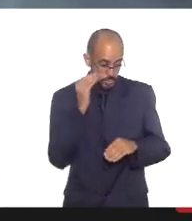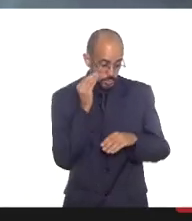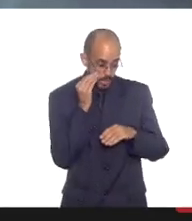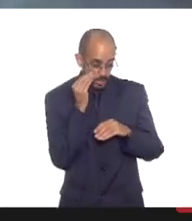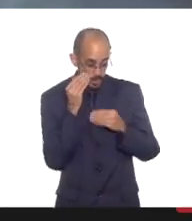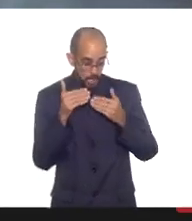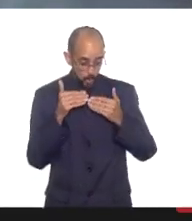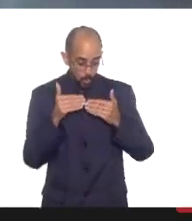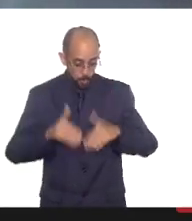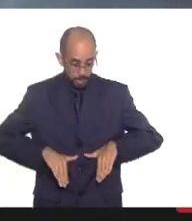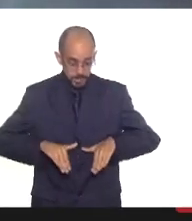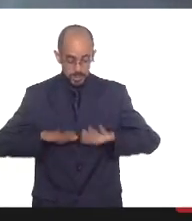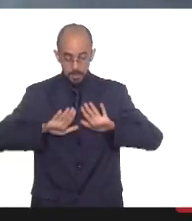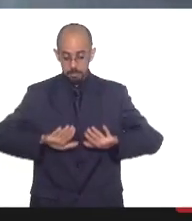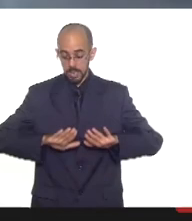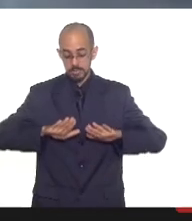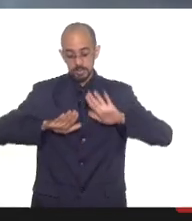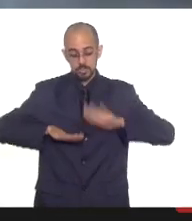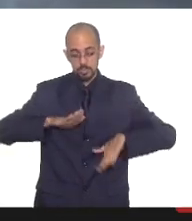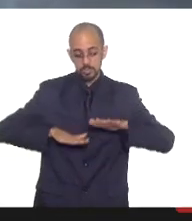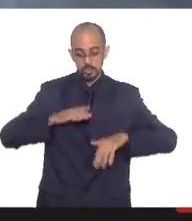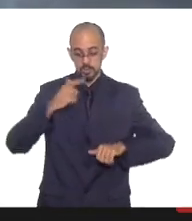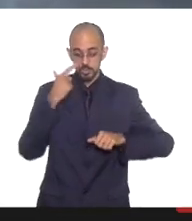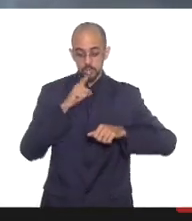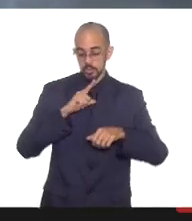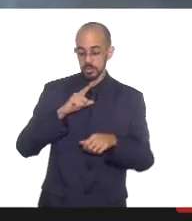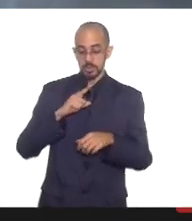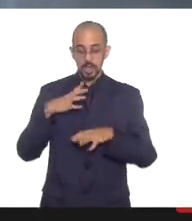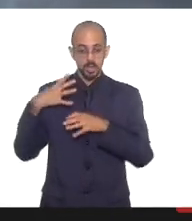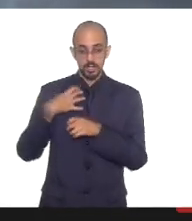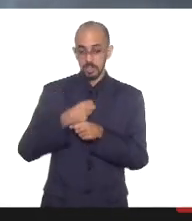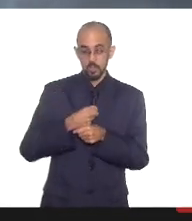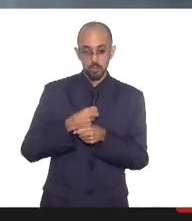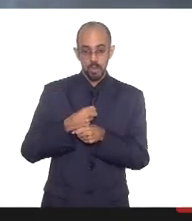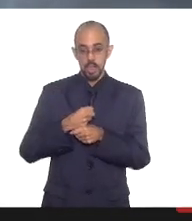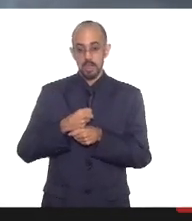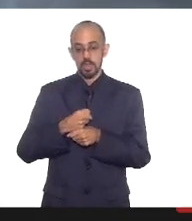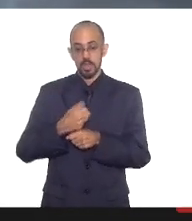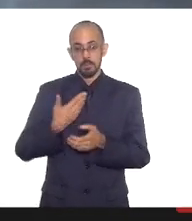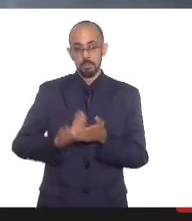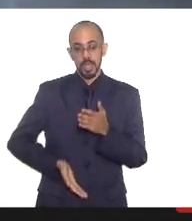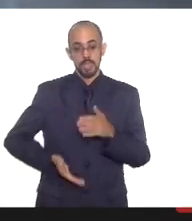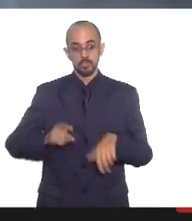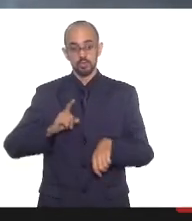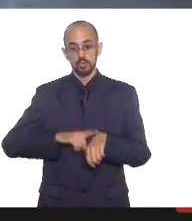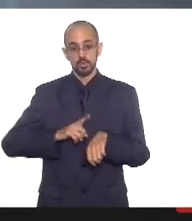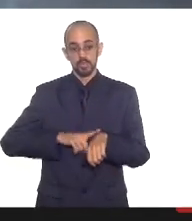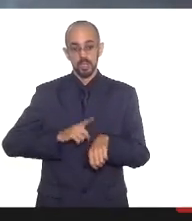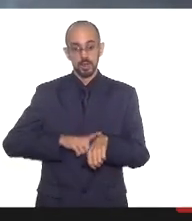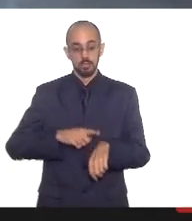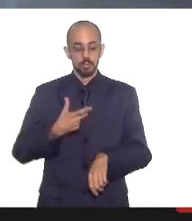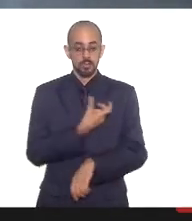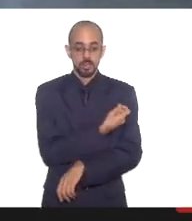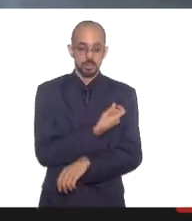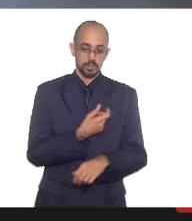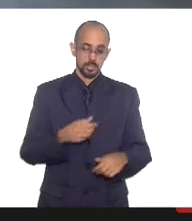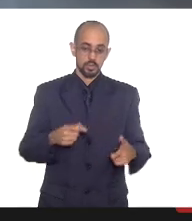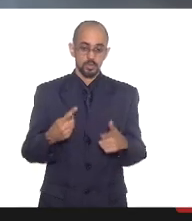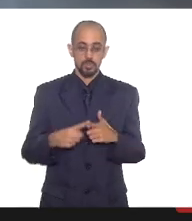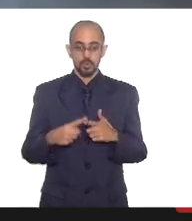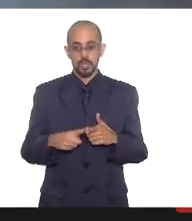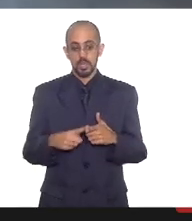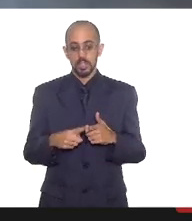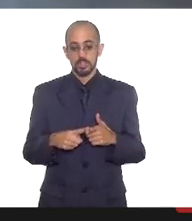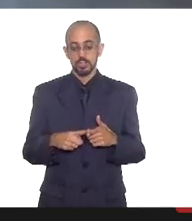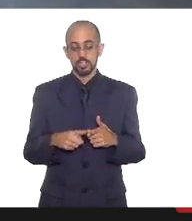isso depois nem sempre esse encontro de contas é possível a gente perde tempo né da vacinação quem está correndo contra uma